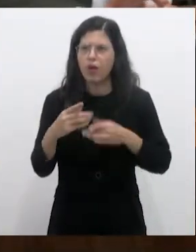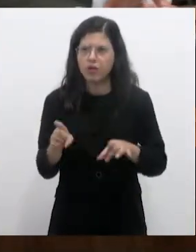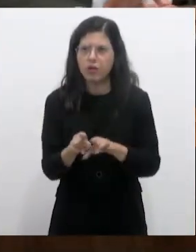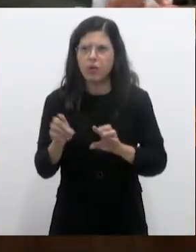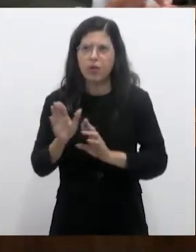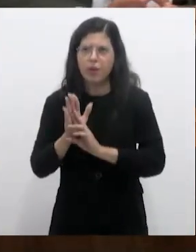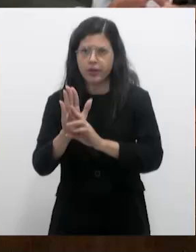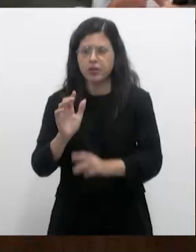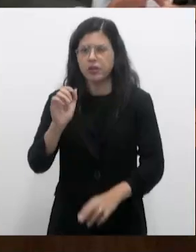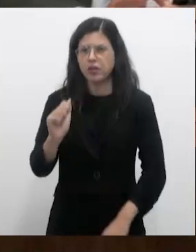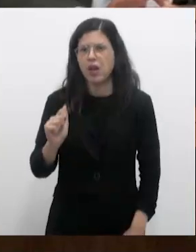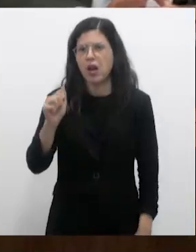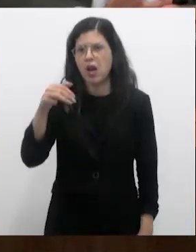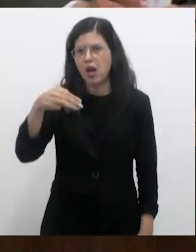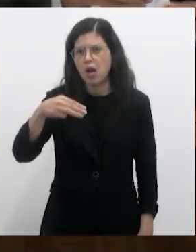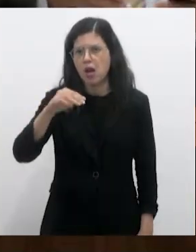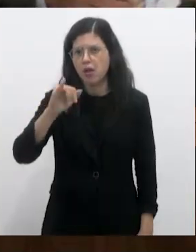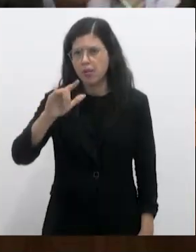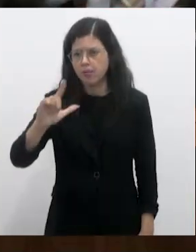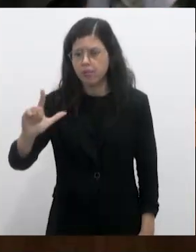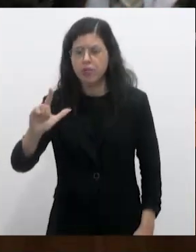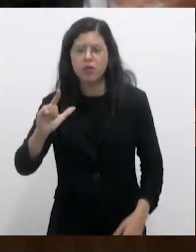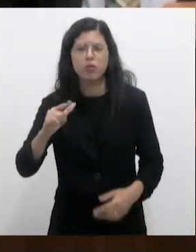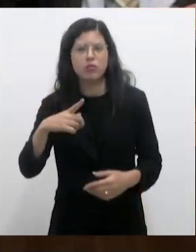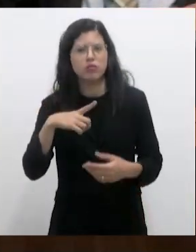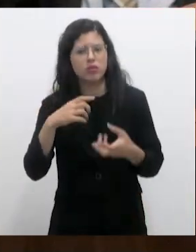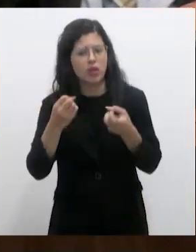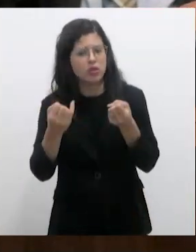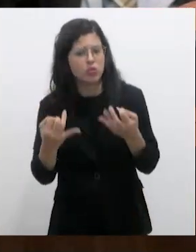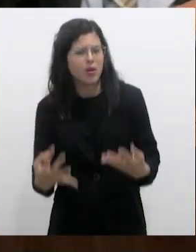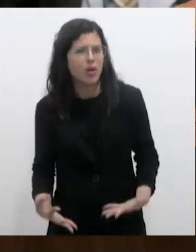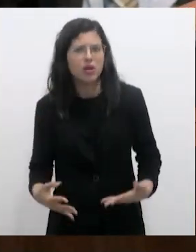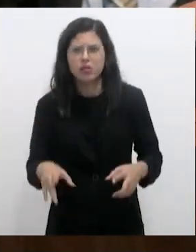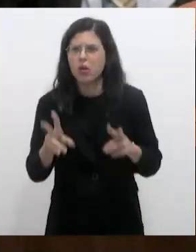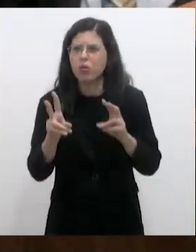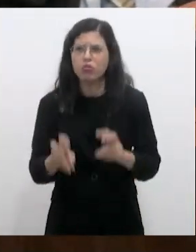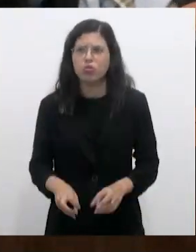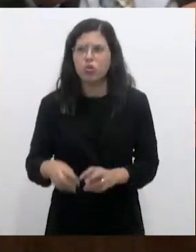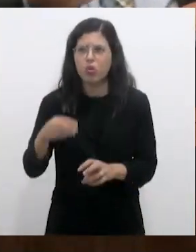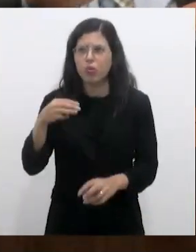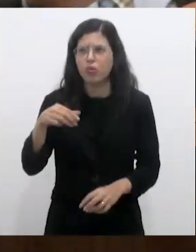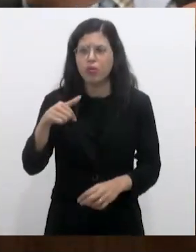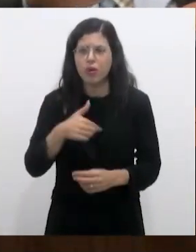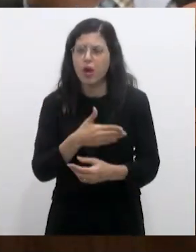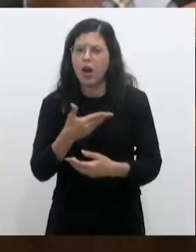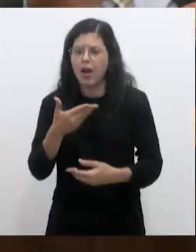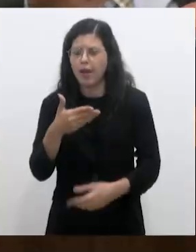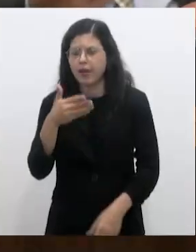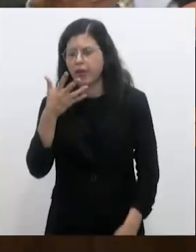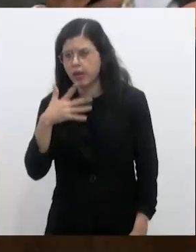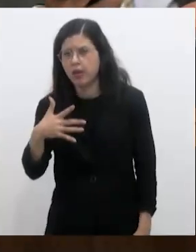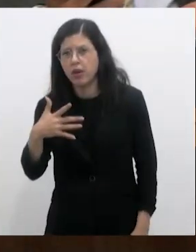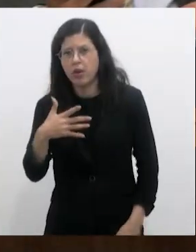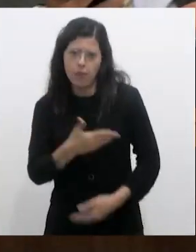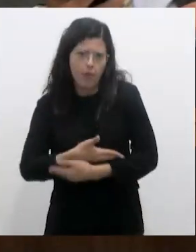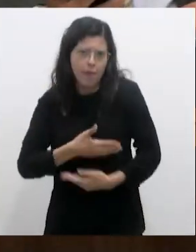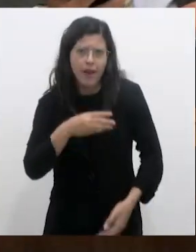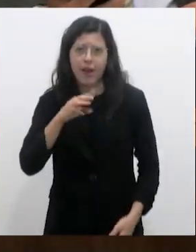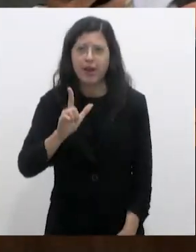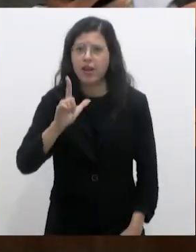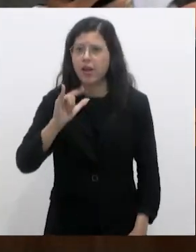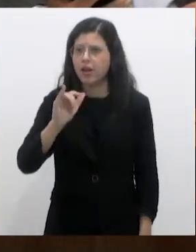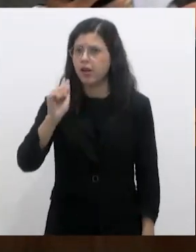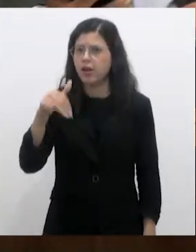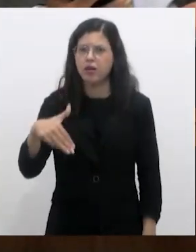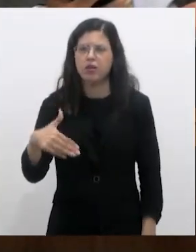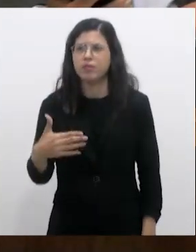representante da AMIL para que possa dar as devidas explicações sobre o caso do menino Liam. Nós não podemos deixar